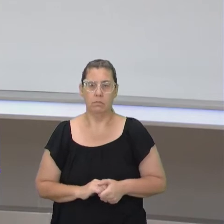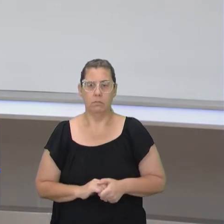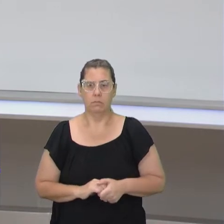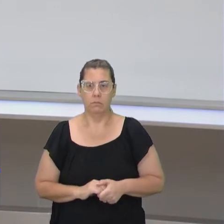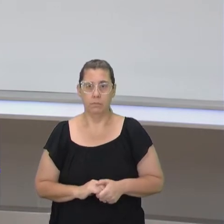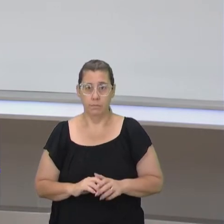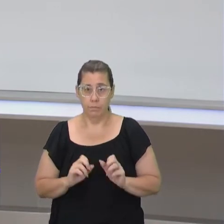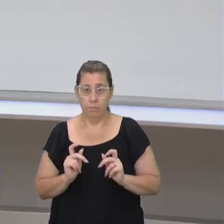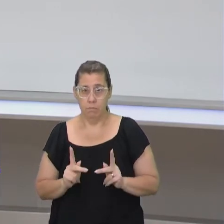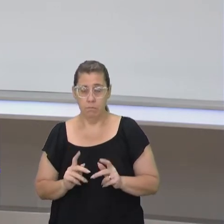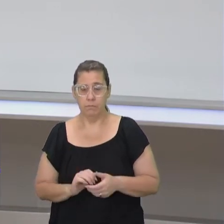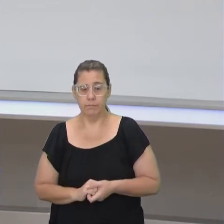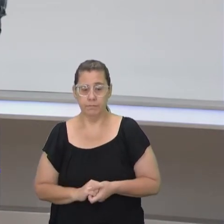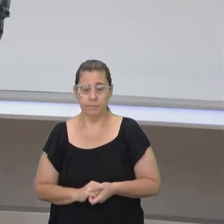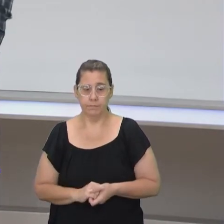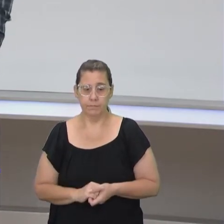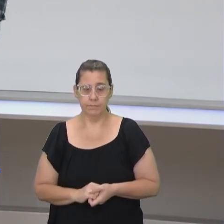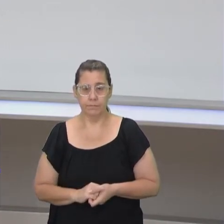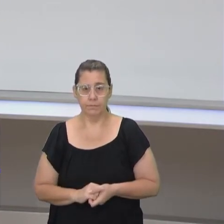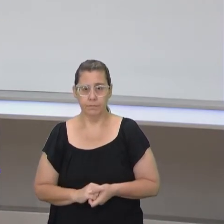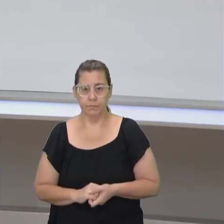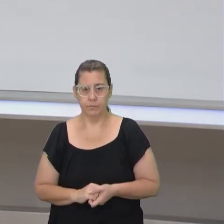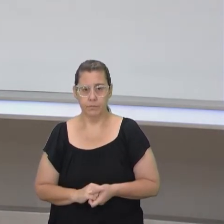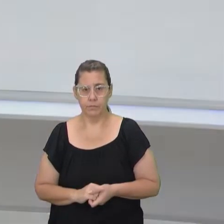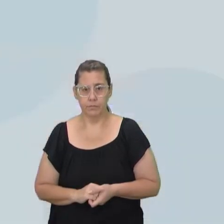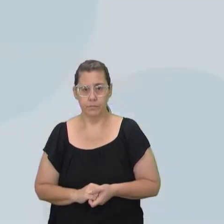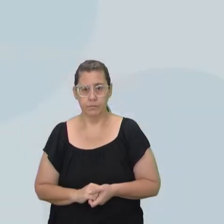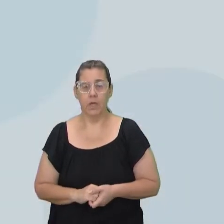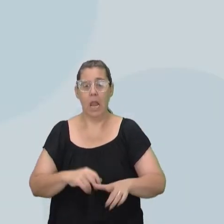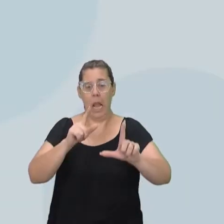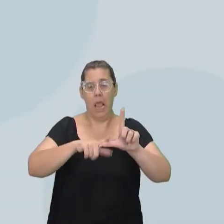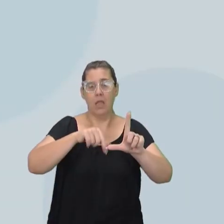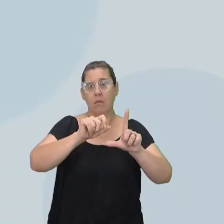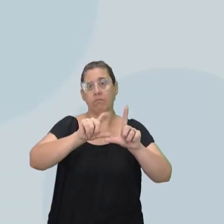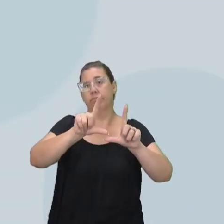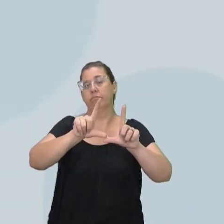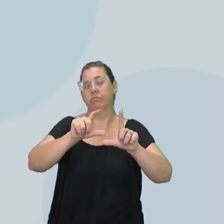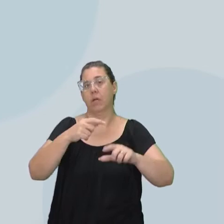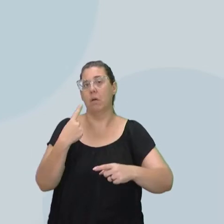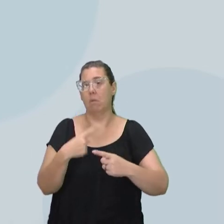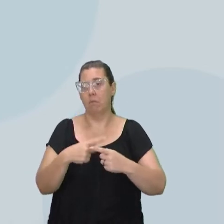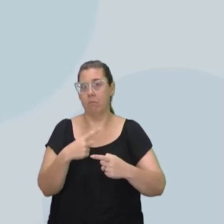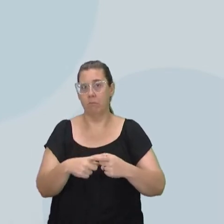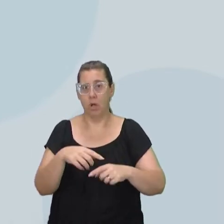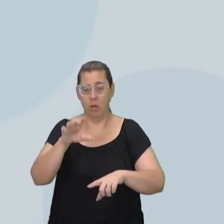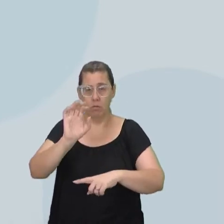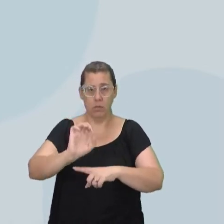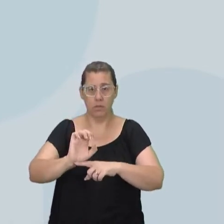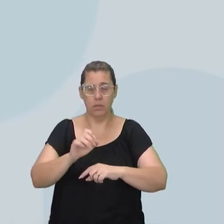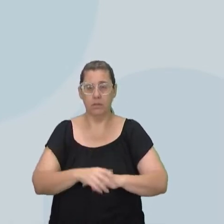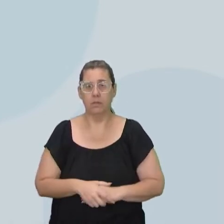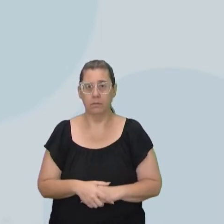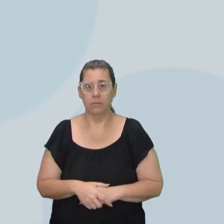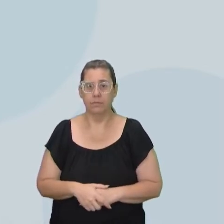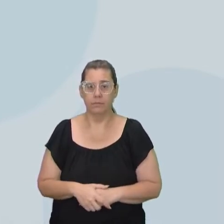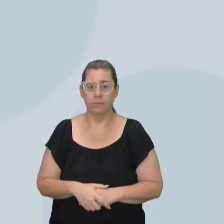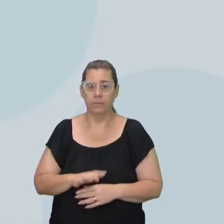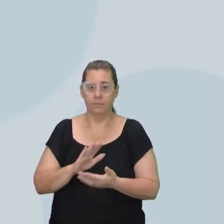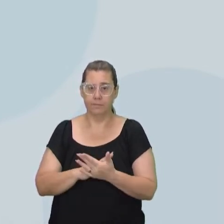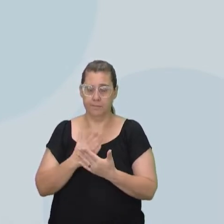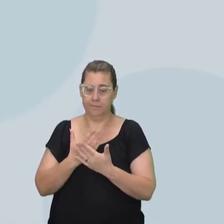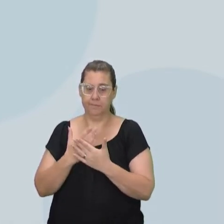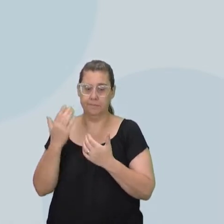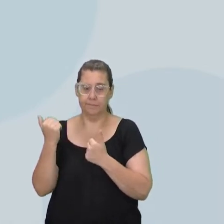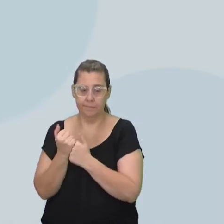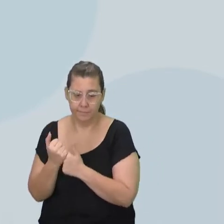tá certo? Ou seja, e tanto que está em maiúsculo, Rhode Island, tá certo? Olha só, eu